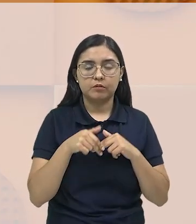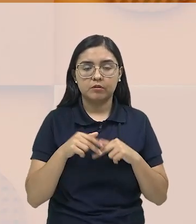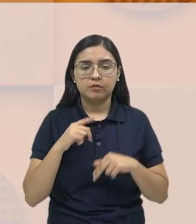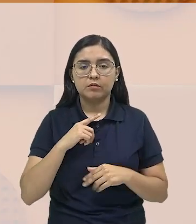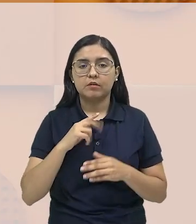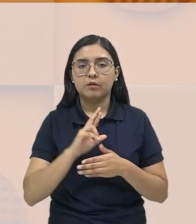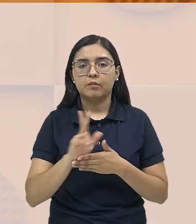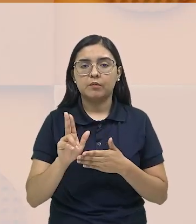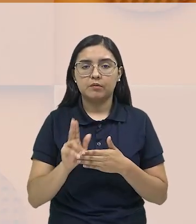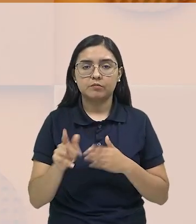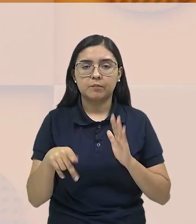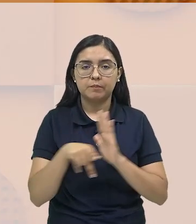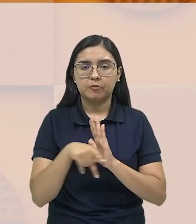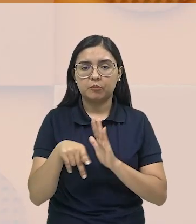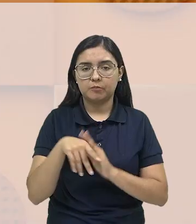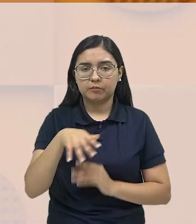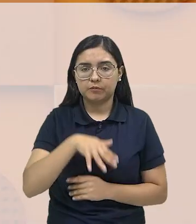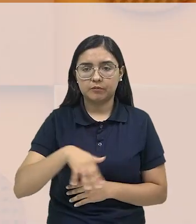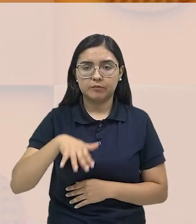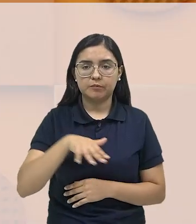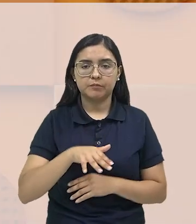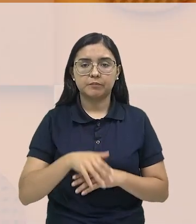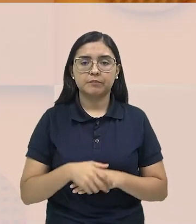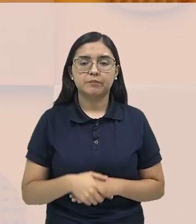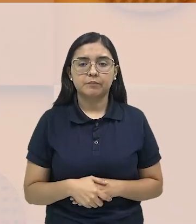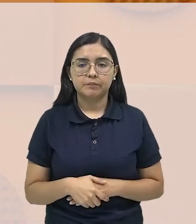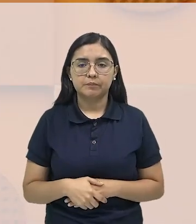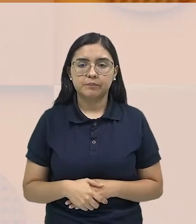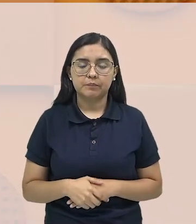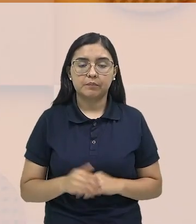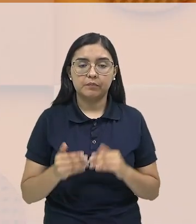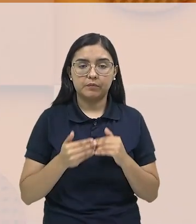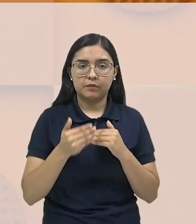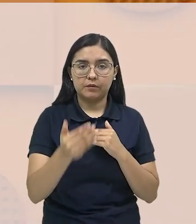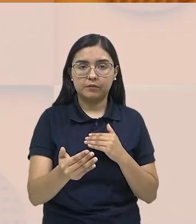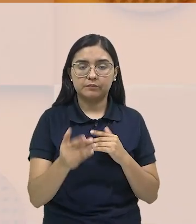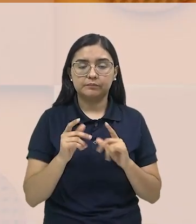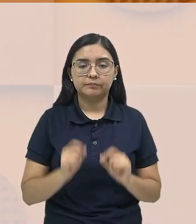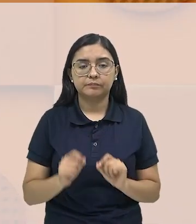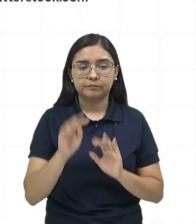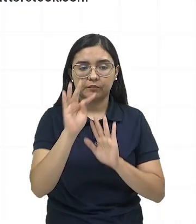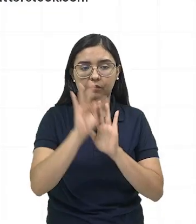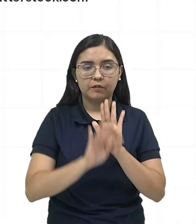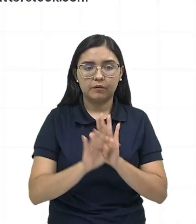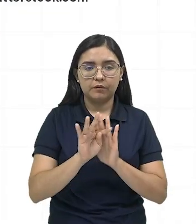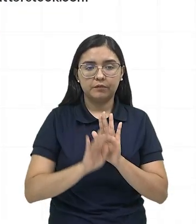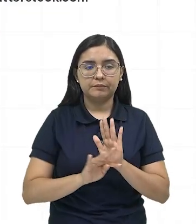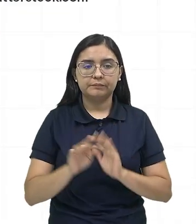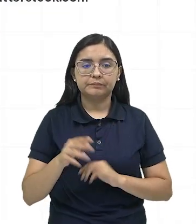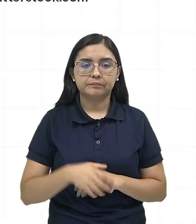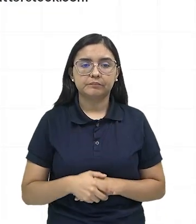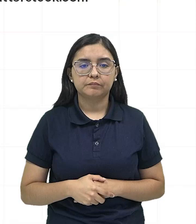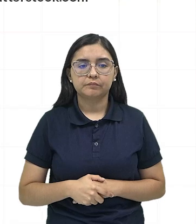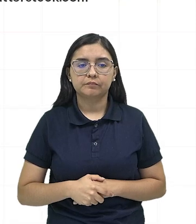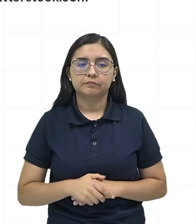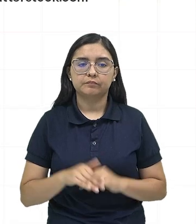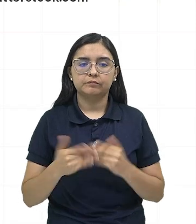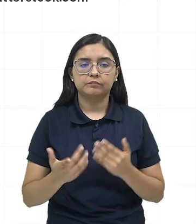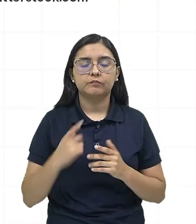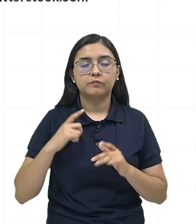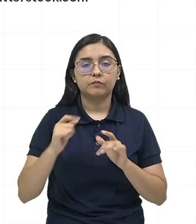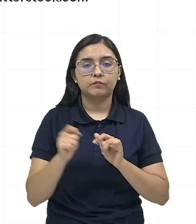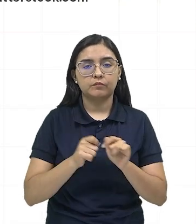do território nacional, tá bem? Perfeito. Dando continuidade ao nosso texto, o controle sobre